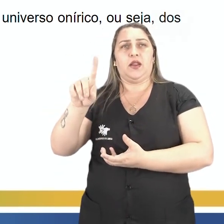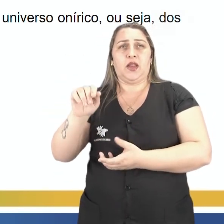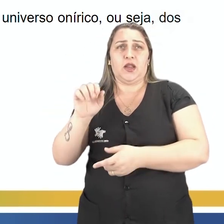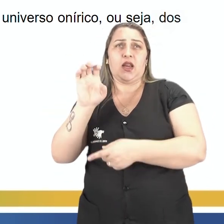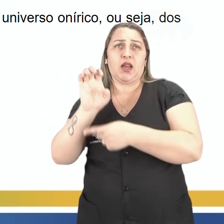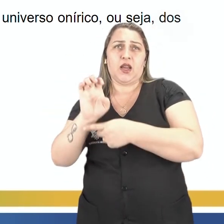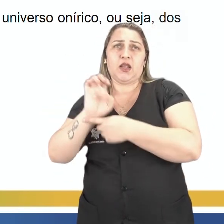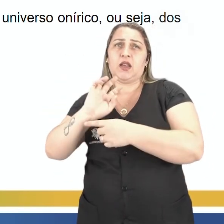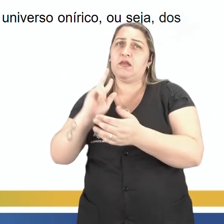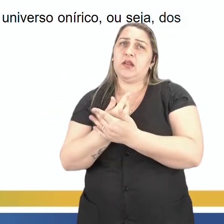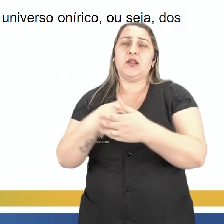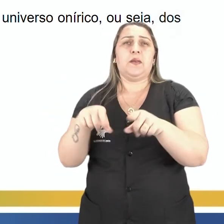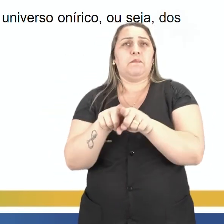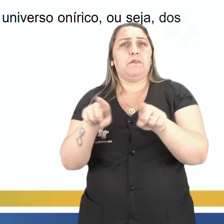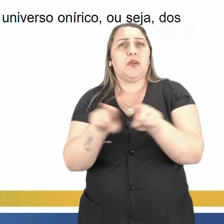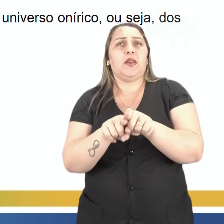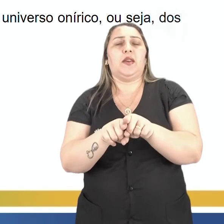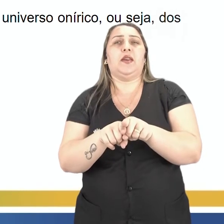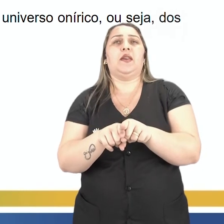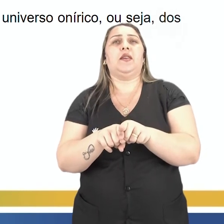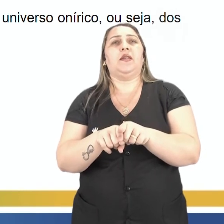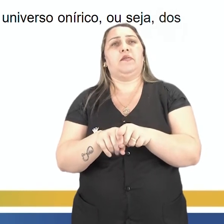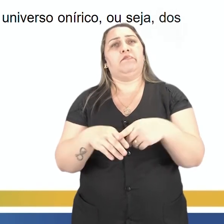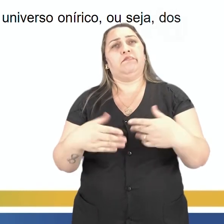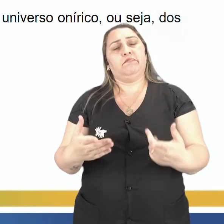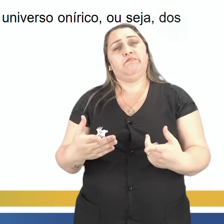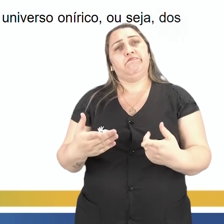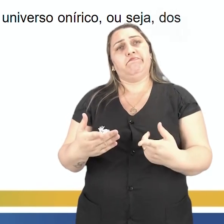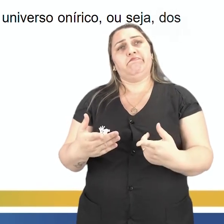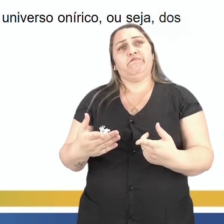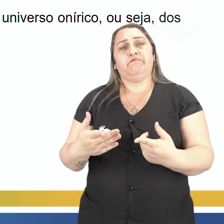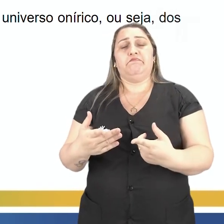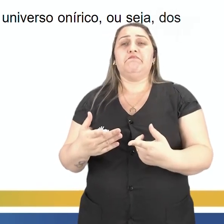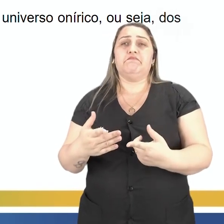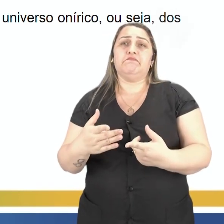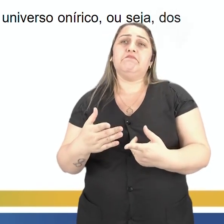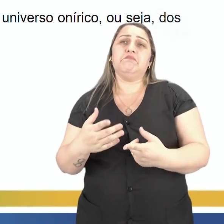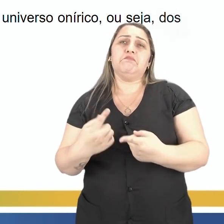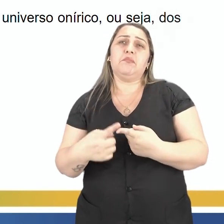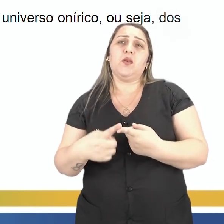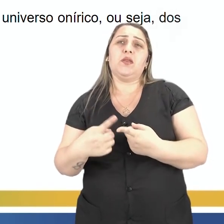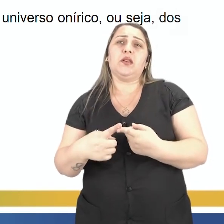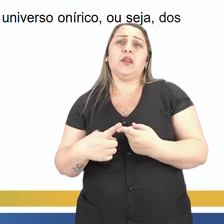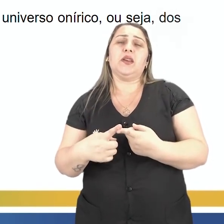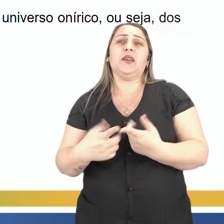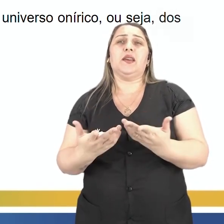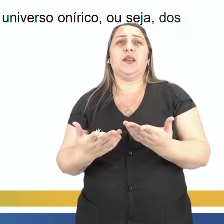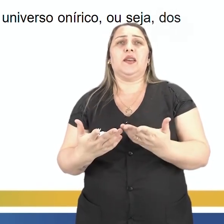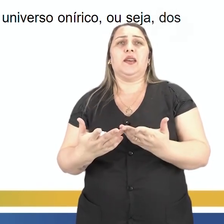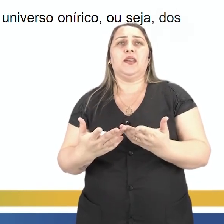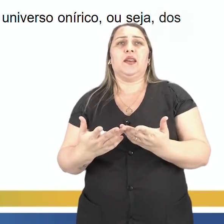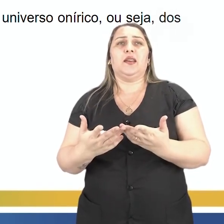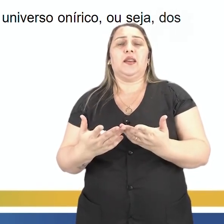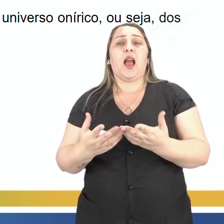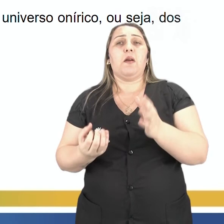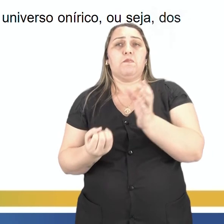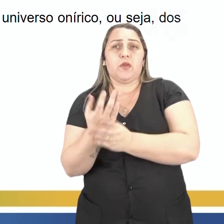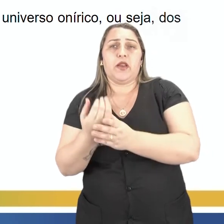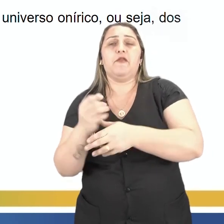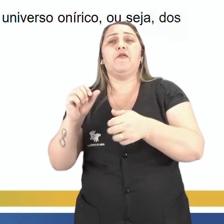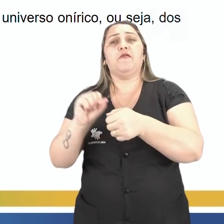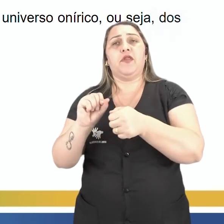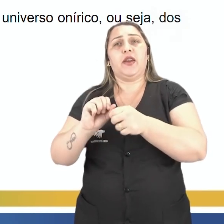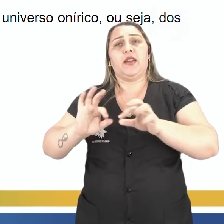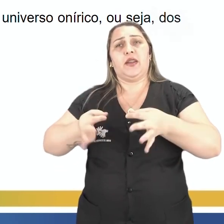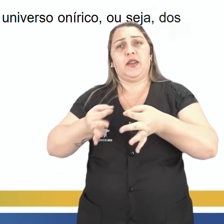letra E é incorreta, tá? A alternativa poderia ser considerada parcialmente correta, em vez de que... Porque a produção é feita